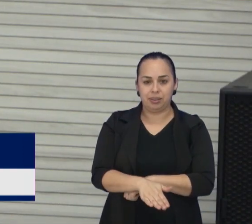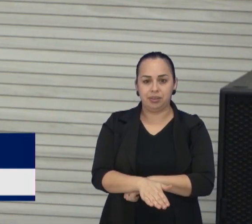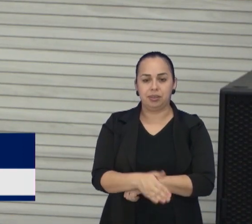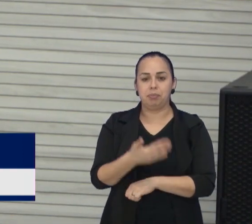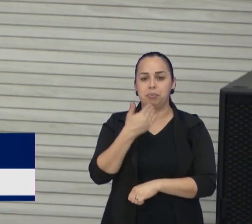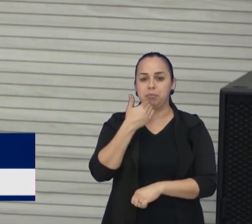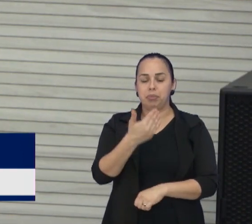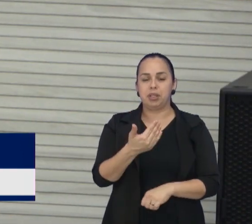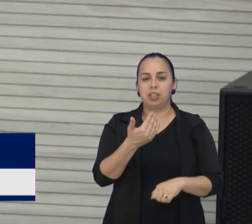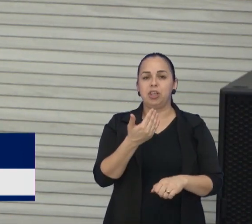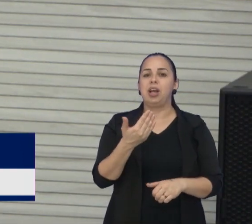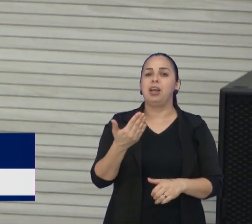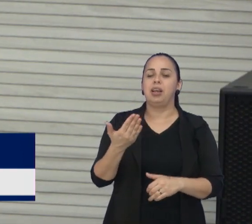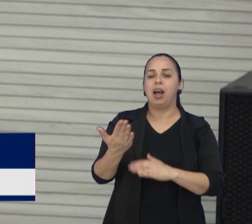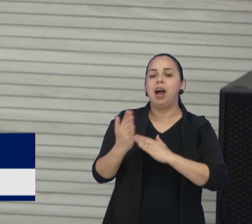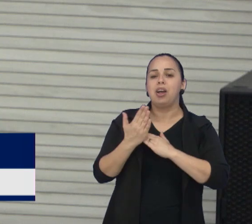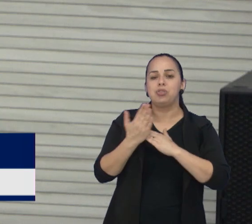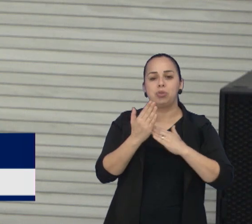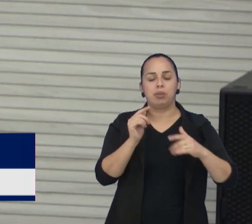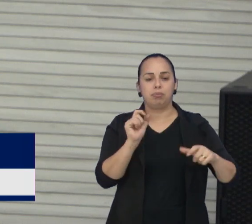Pedi ajuda da técnica.